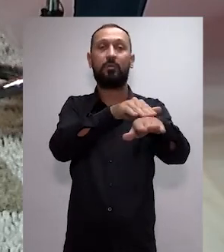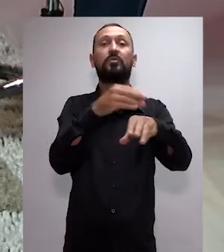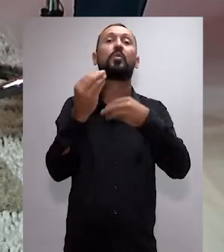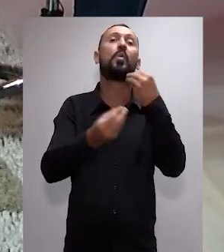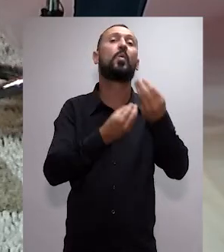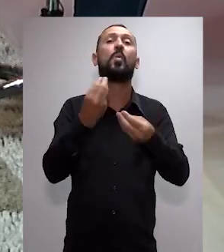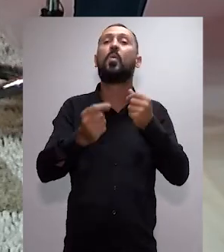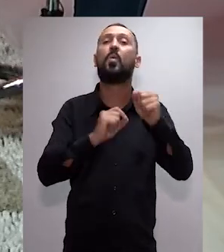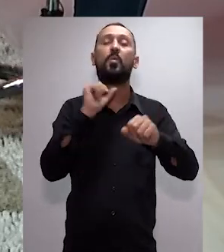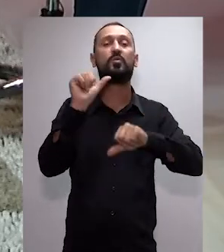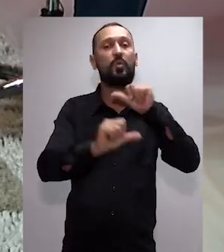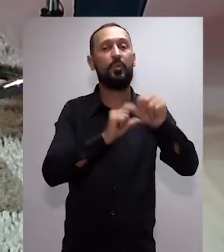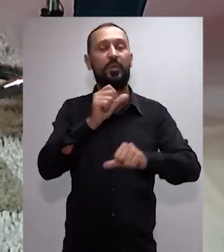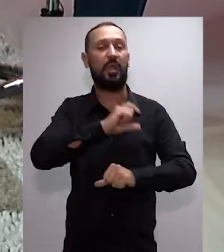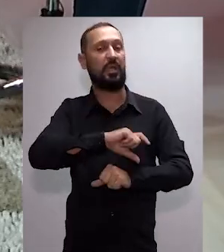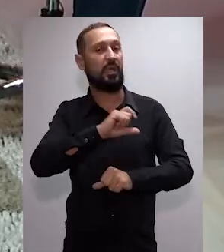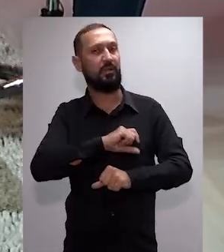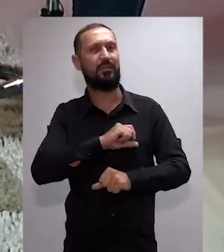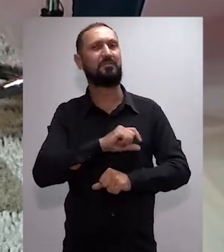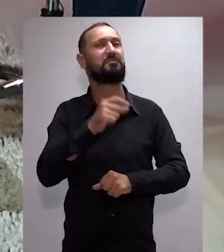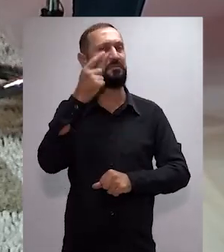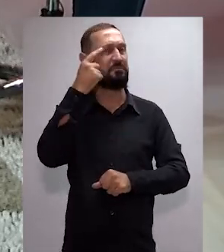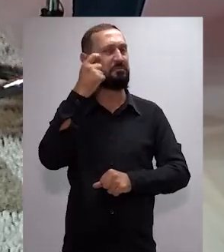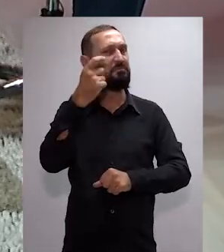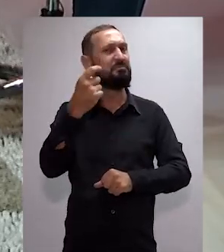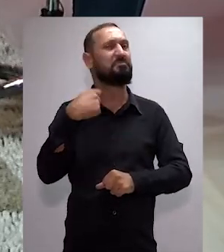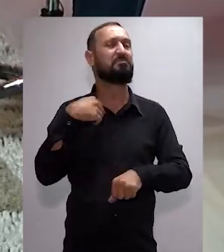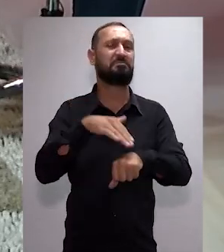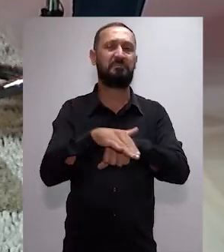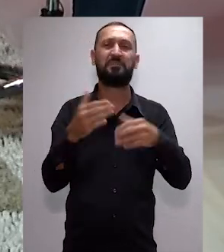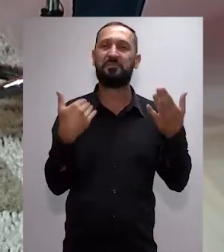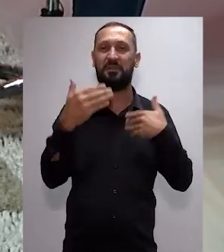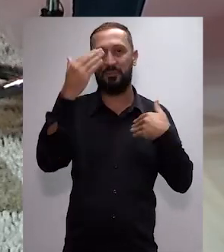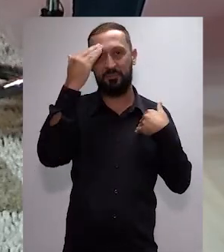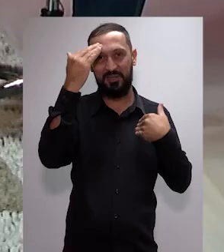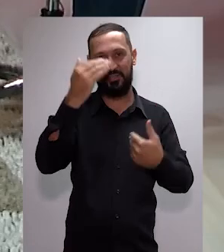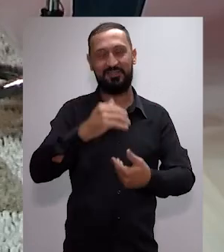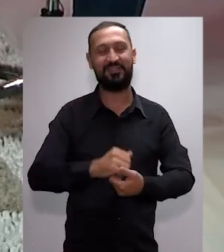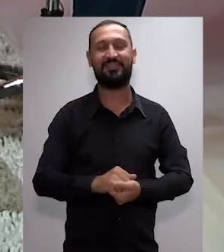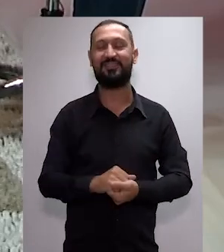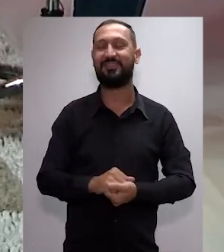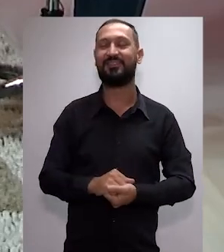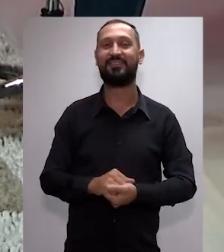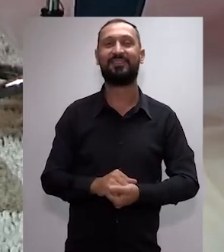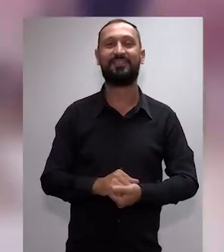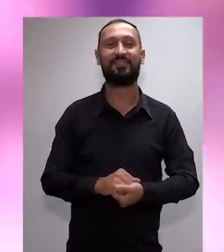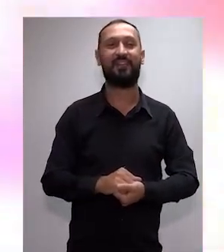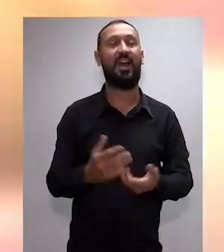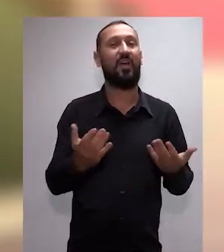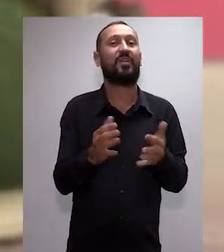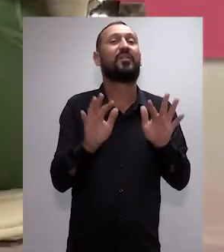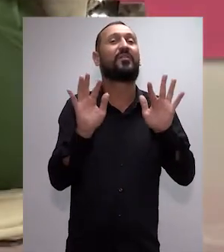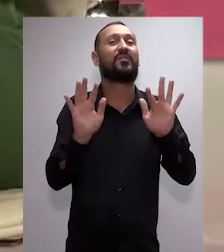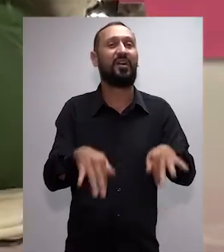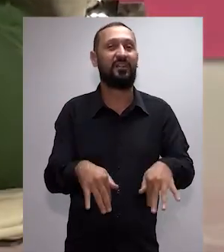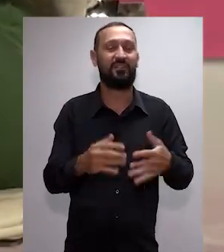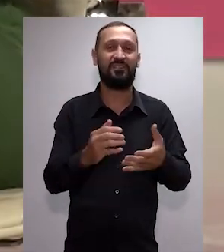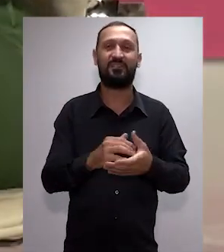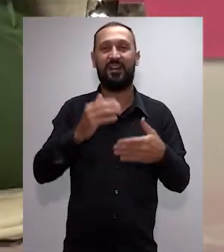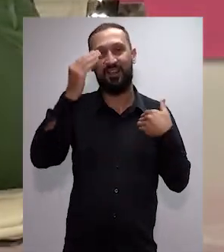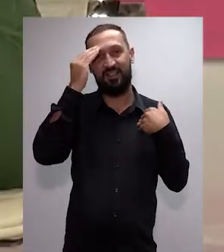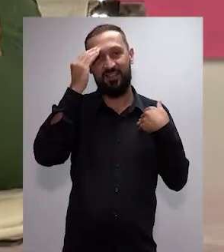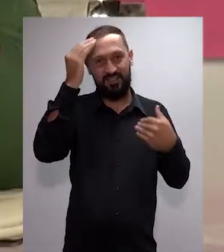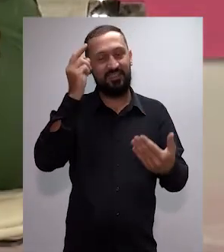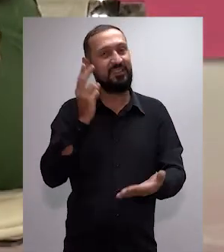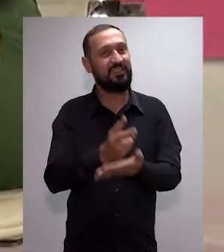veículos maiores, de como a gente pode mudar de categoria. Foi muito interessante o nosso bate-papo. Obrigada. Estamos à disposição. Nós vamos ficando por